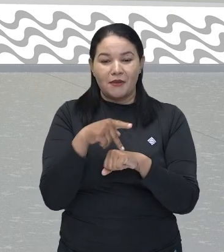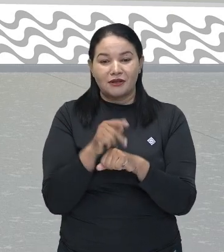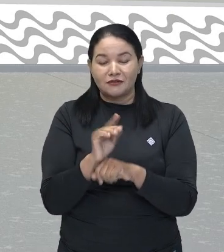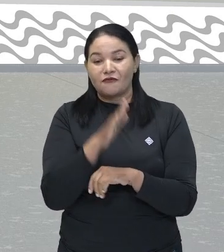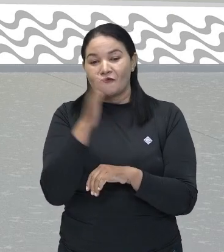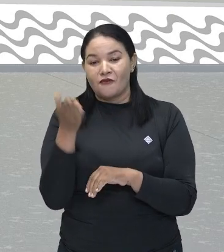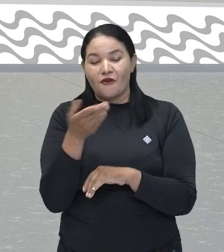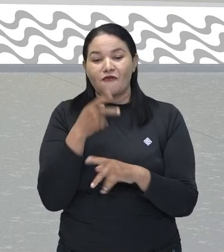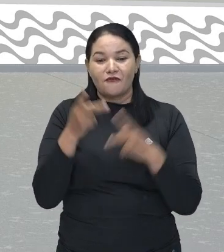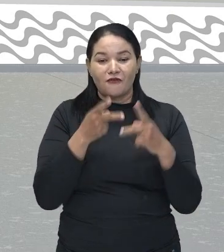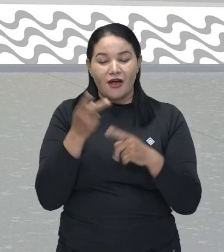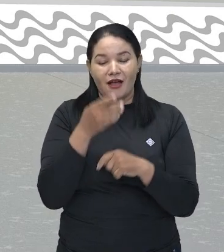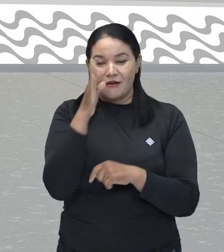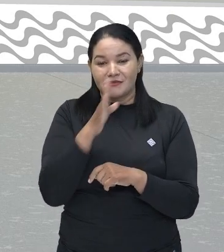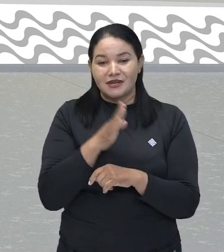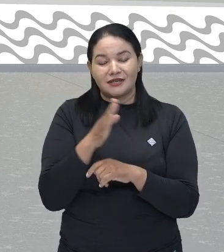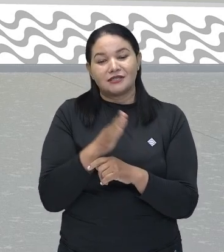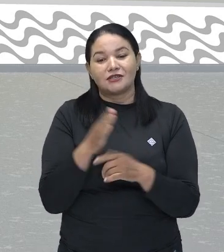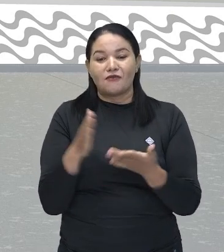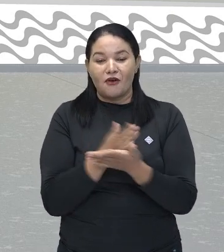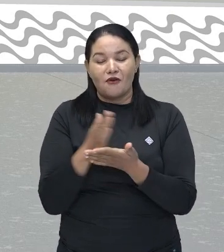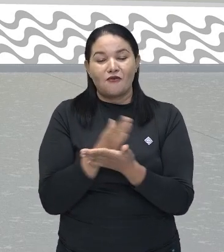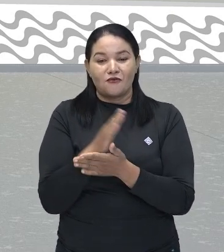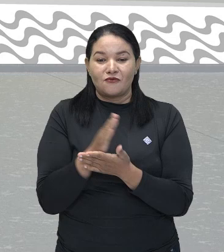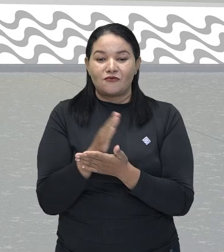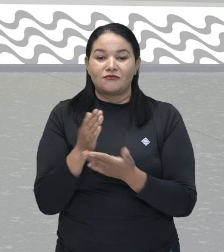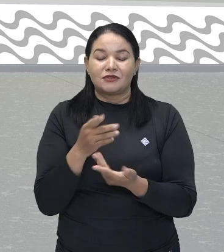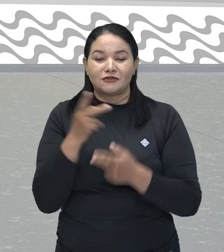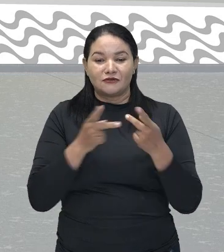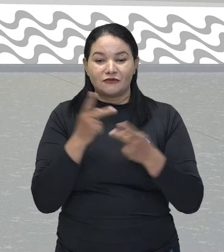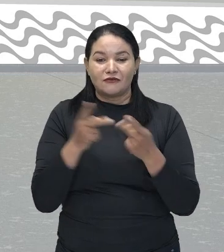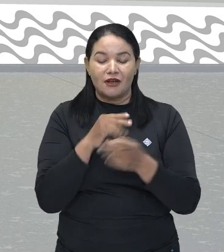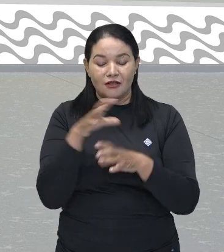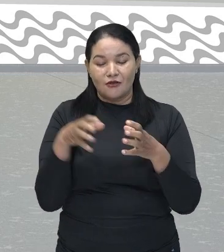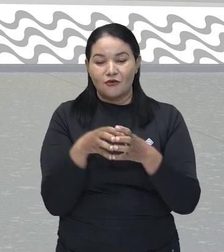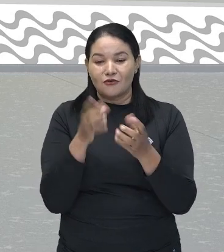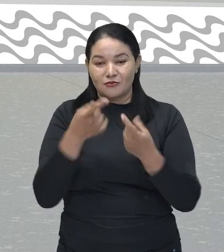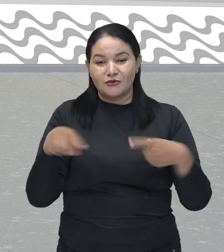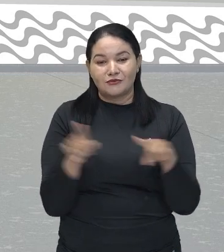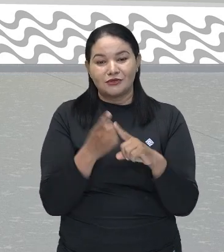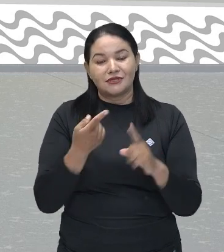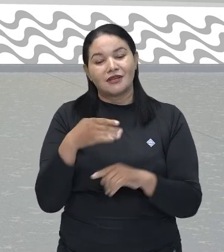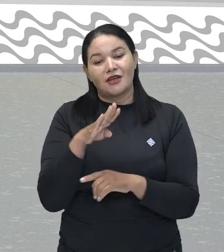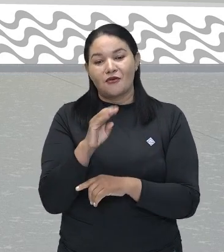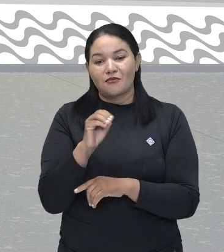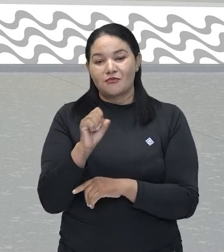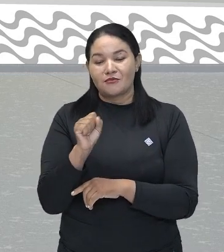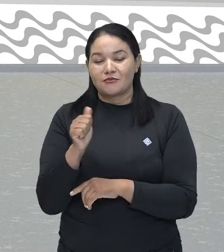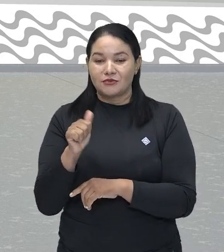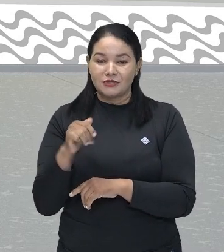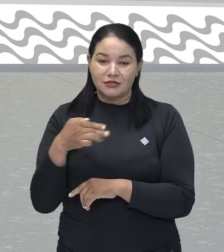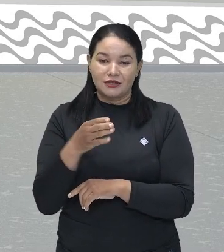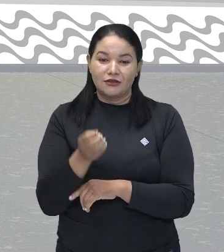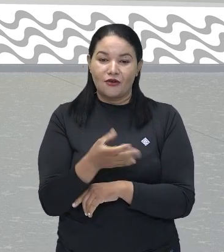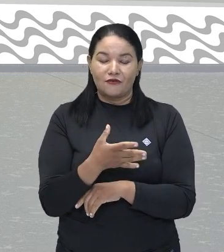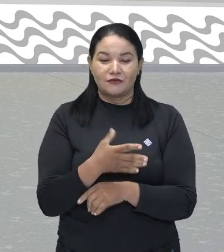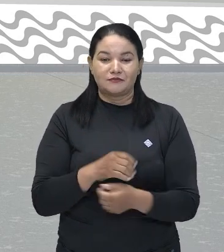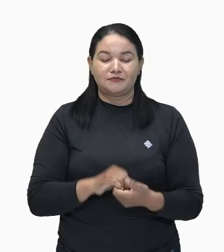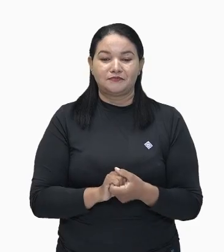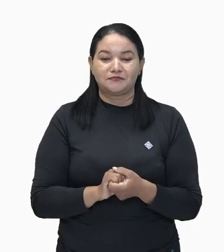fala-se de Brasil, muitas delas são referentes à Bossa Nova. Então, vamos recordar um pouco. A Bossa